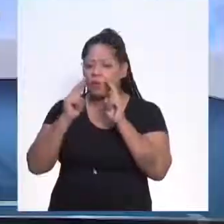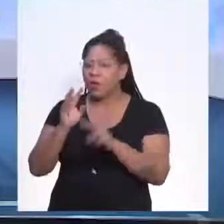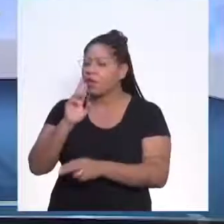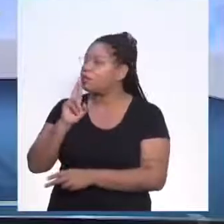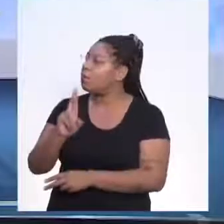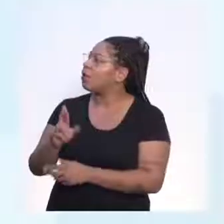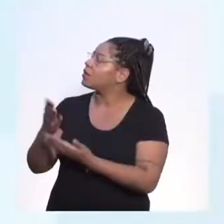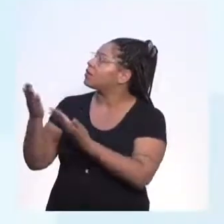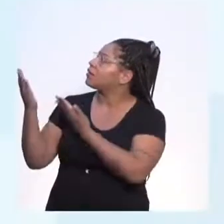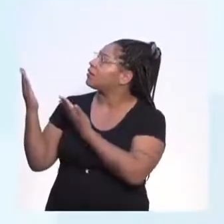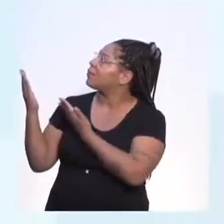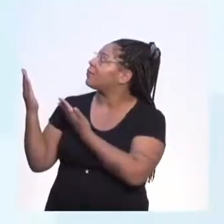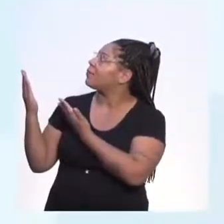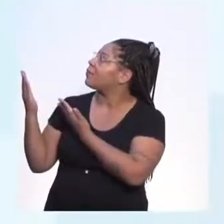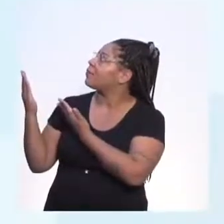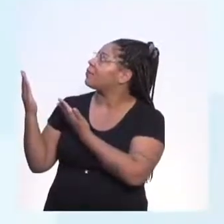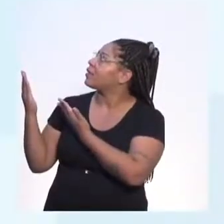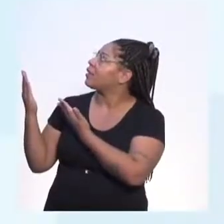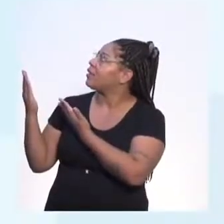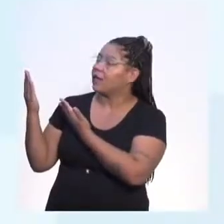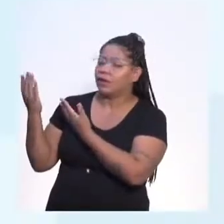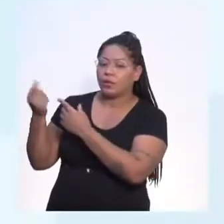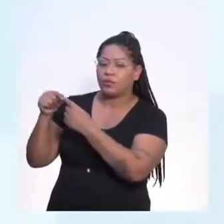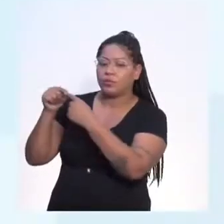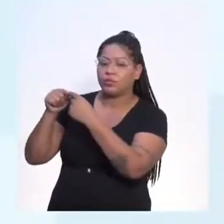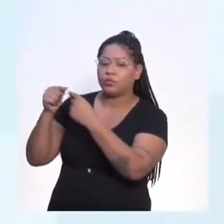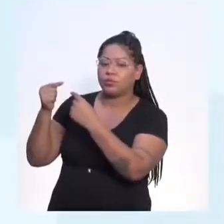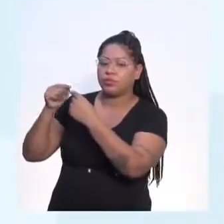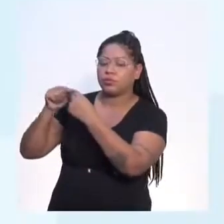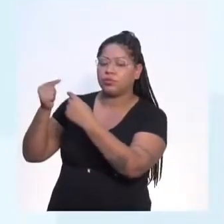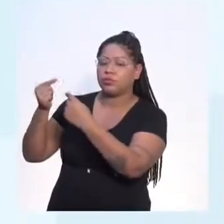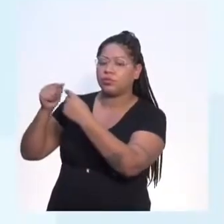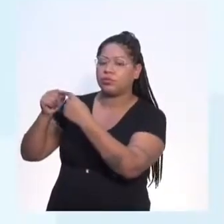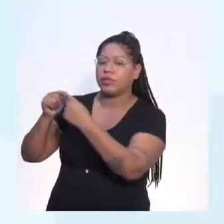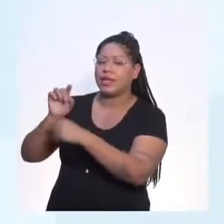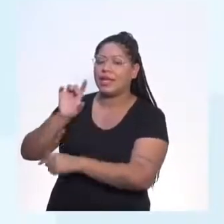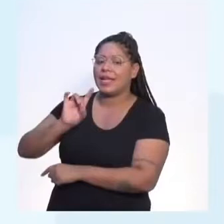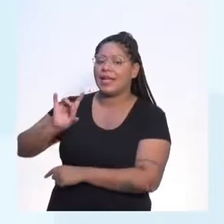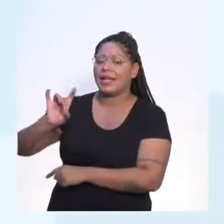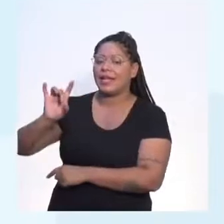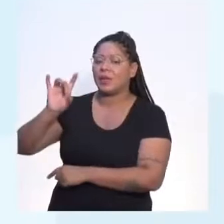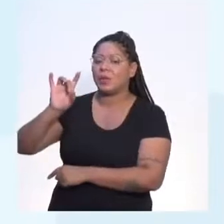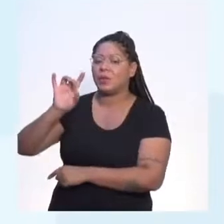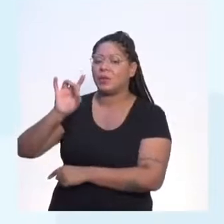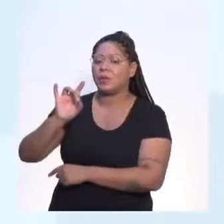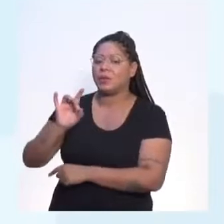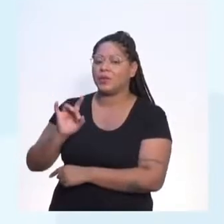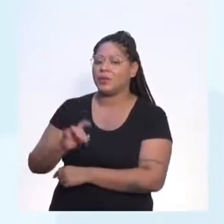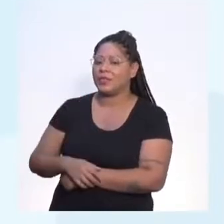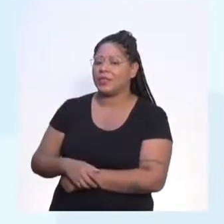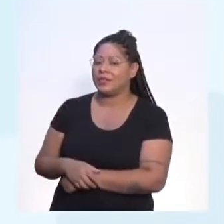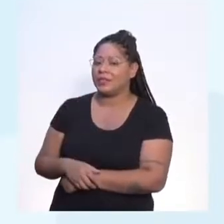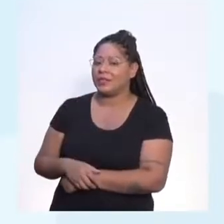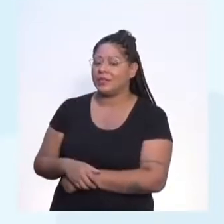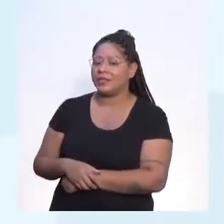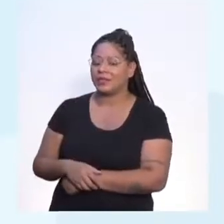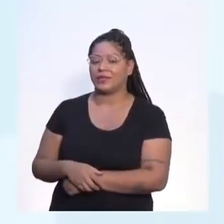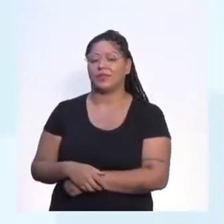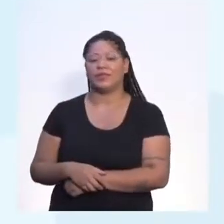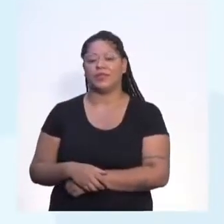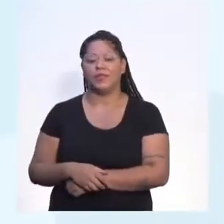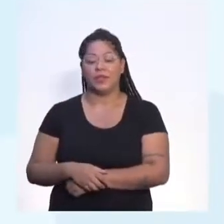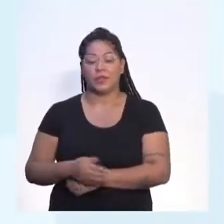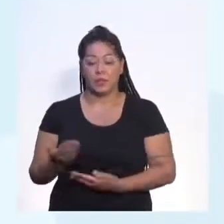lá, pessoal. Vamos ligar os pontos, colocar cada um no seu lugar. Os servos e